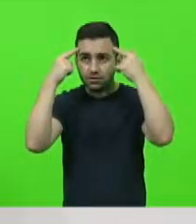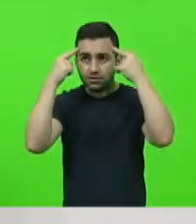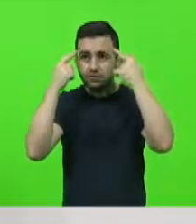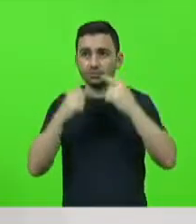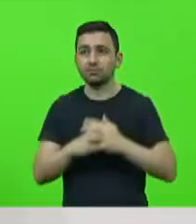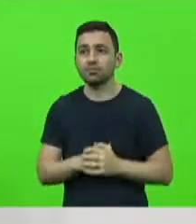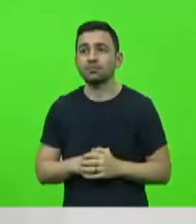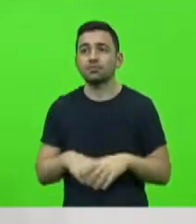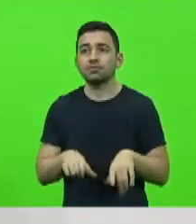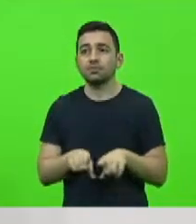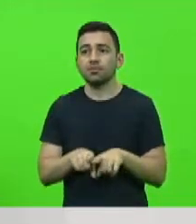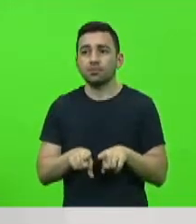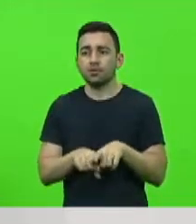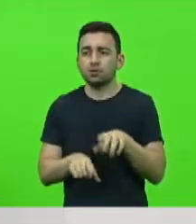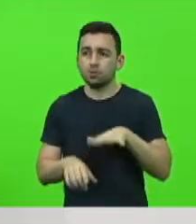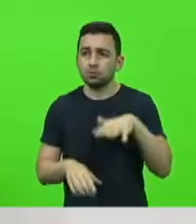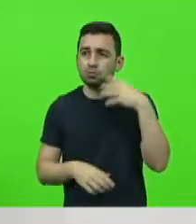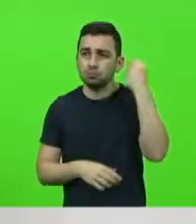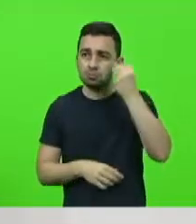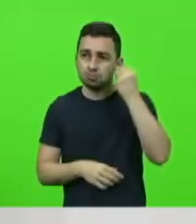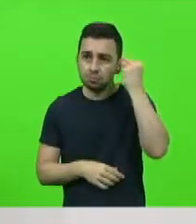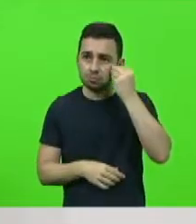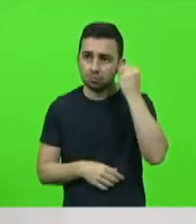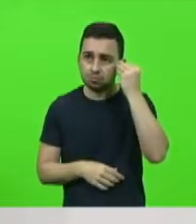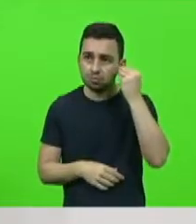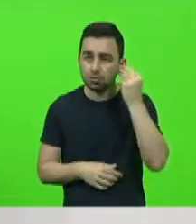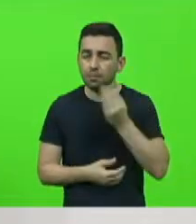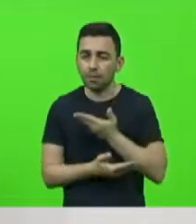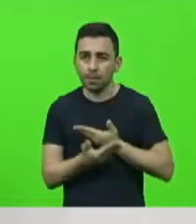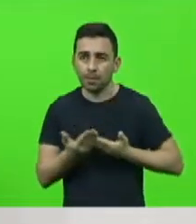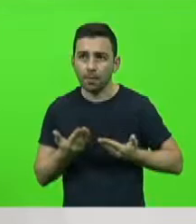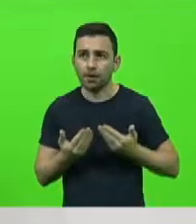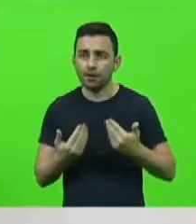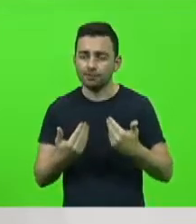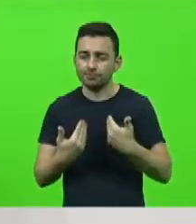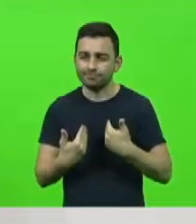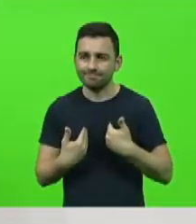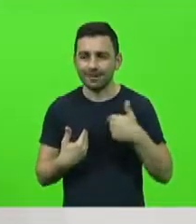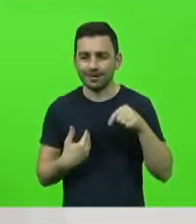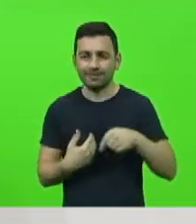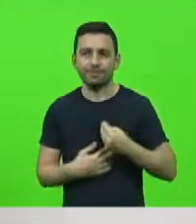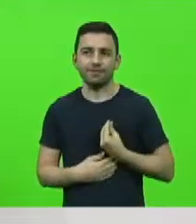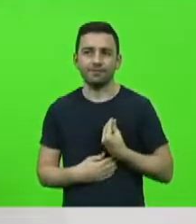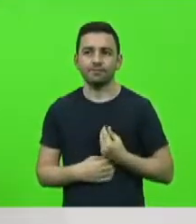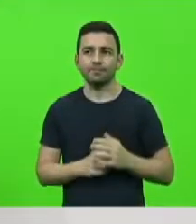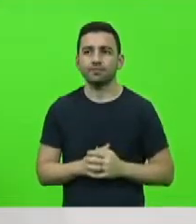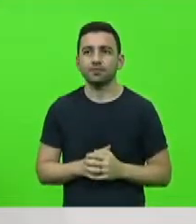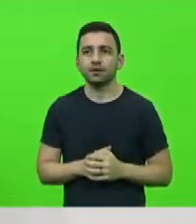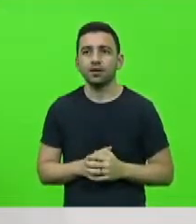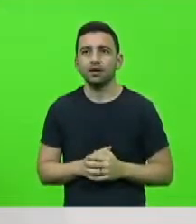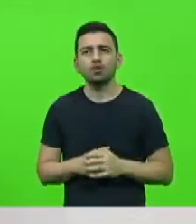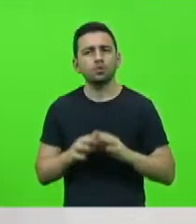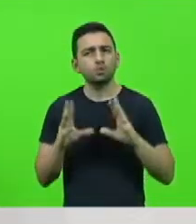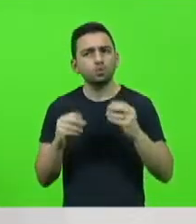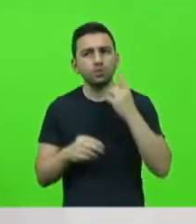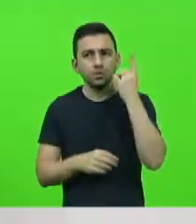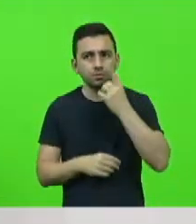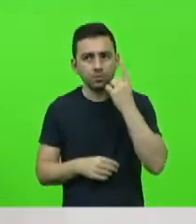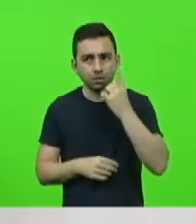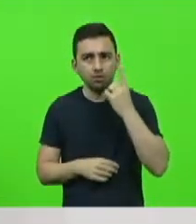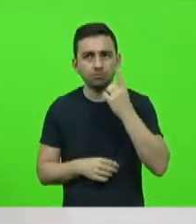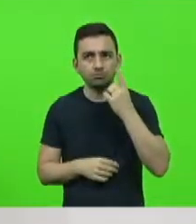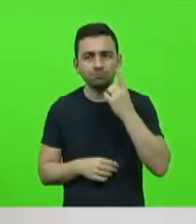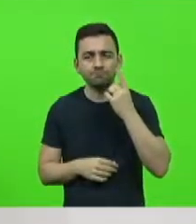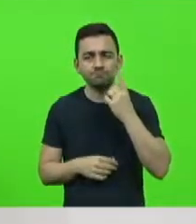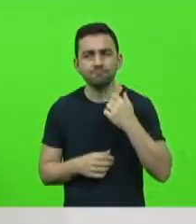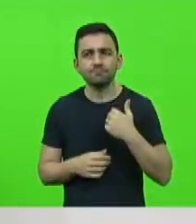partilha da experiência e também pela contribuição que nos deram nesses dias que estivemos aqui nesta casa. A todos os deputados, senhor presidente,